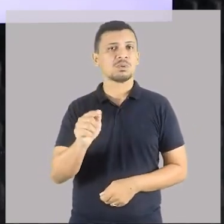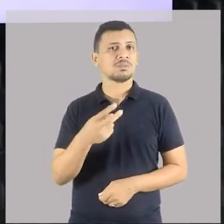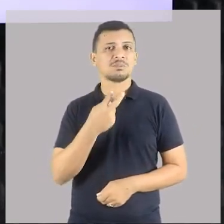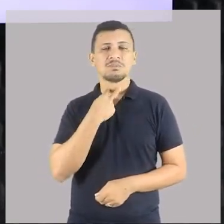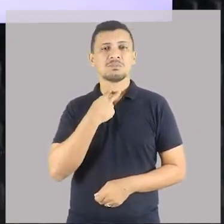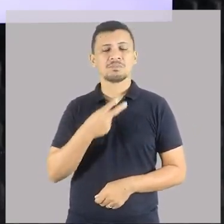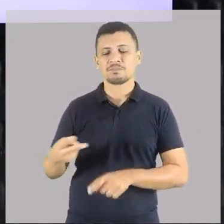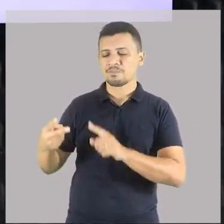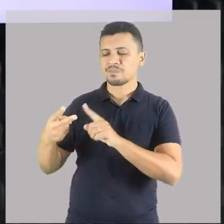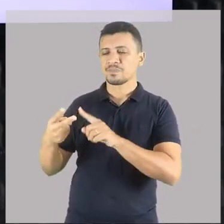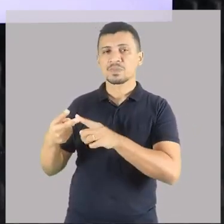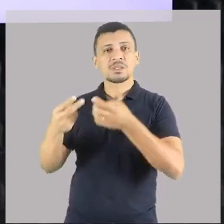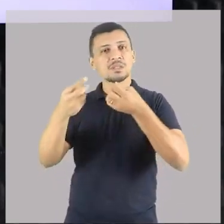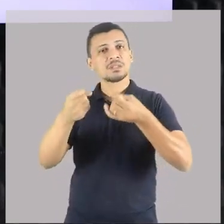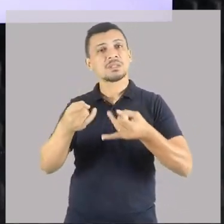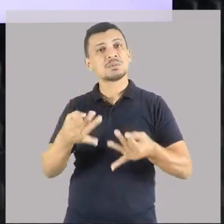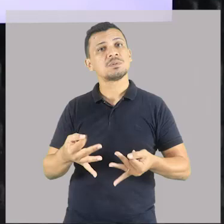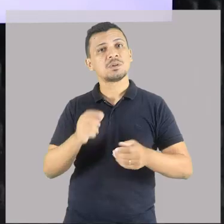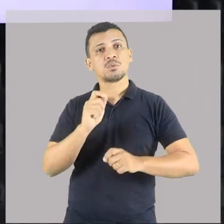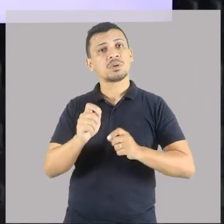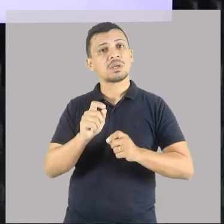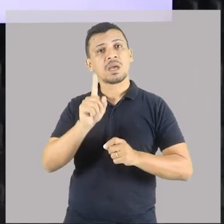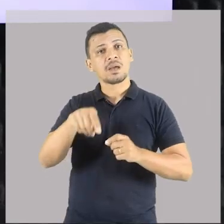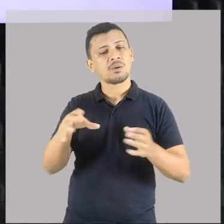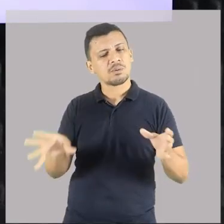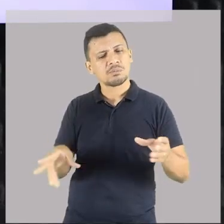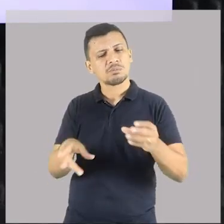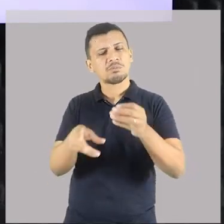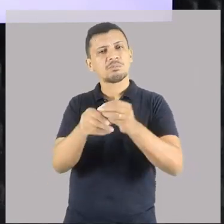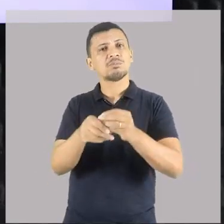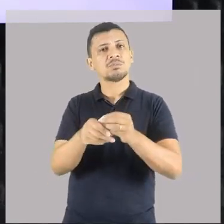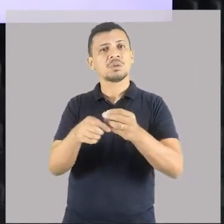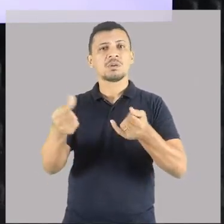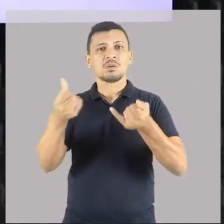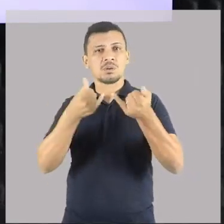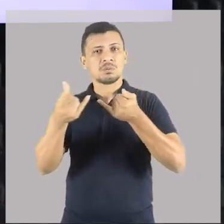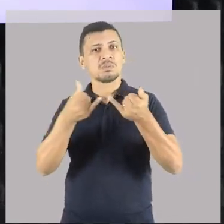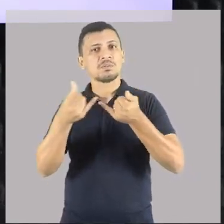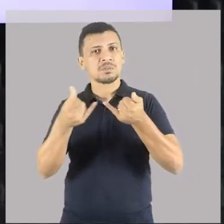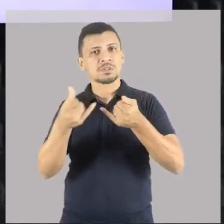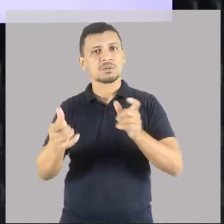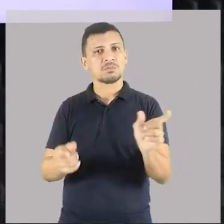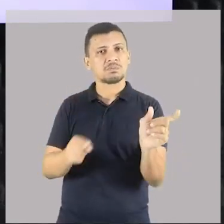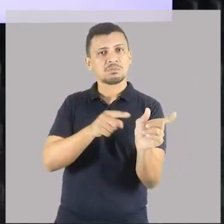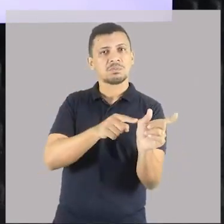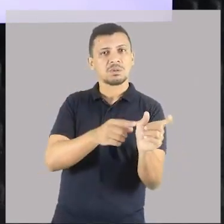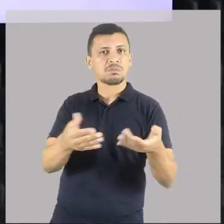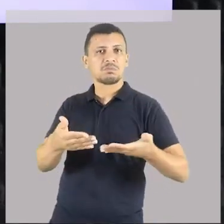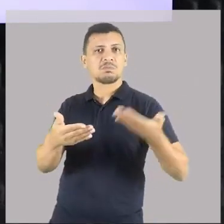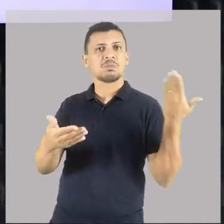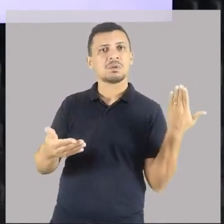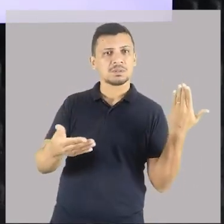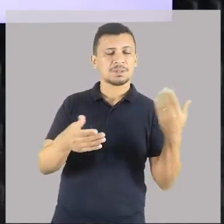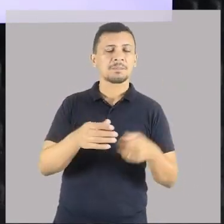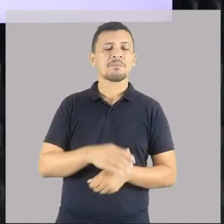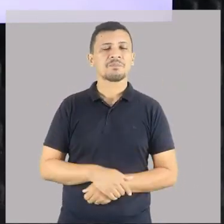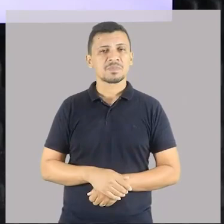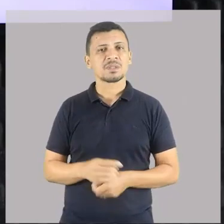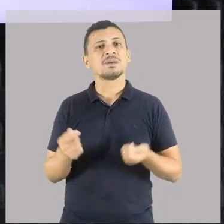A explicativa, eu estou só acrescentando uma informação do termo antecedente. Aí, nesse caso,